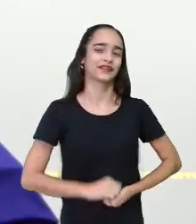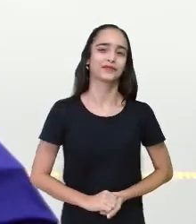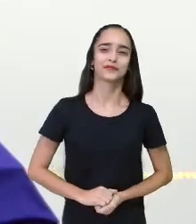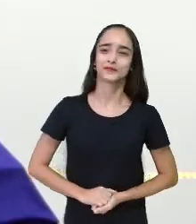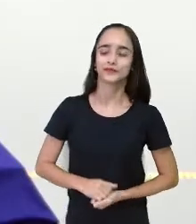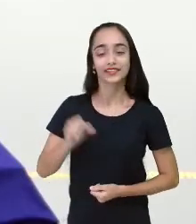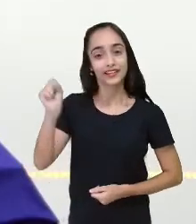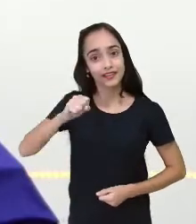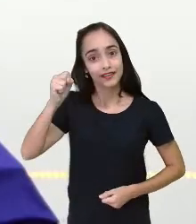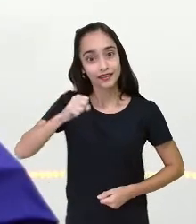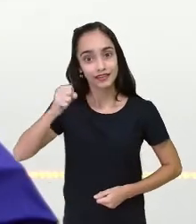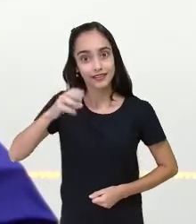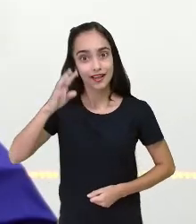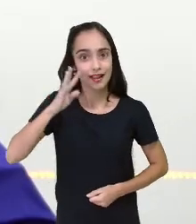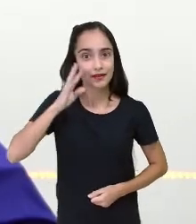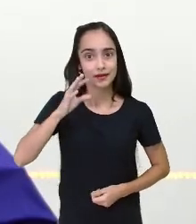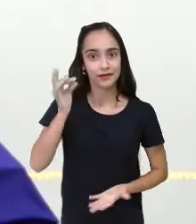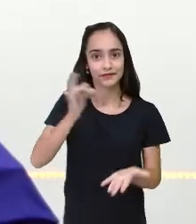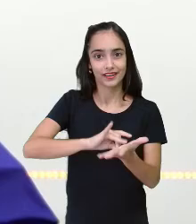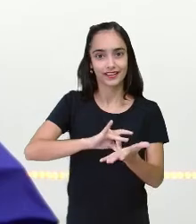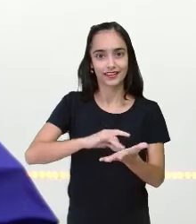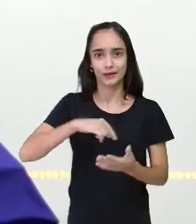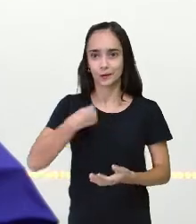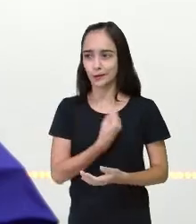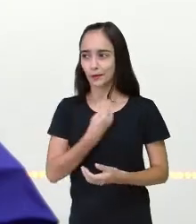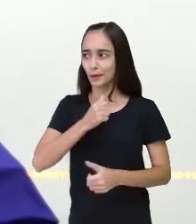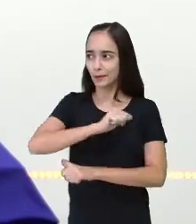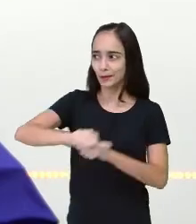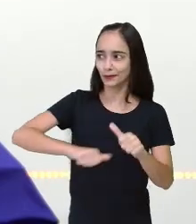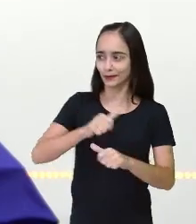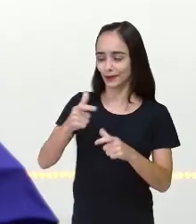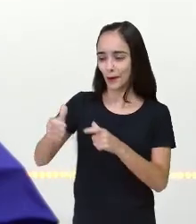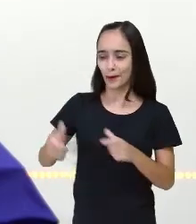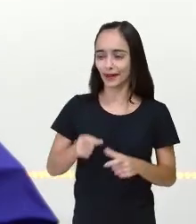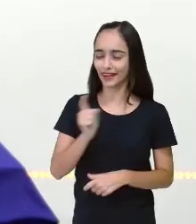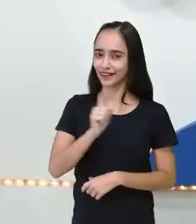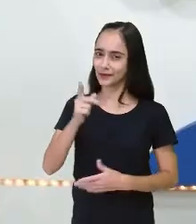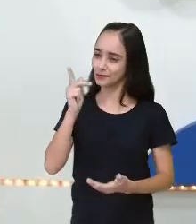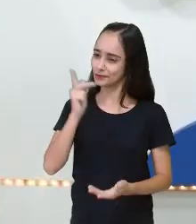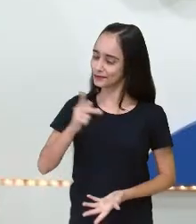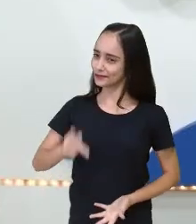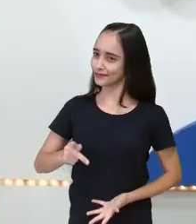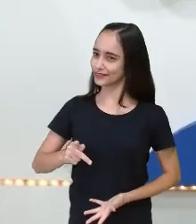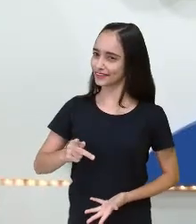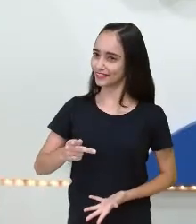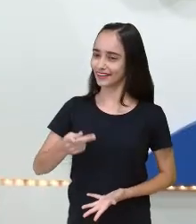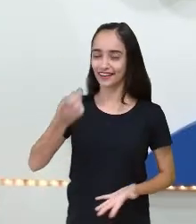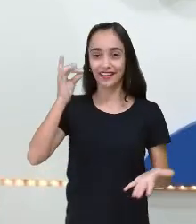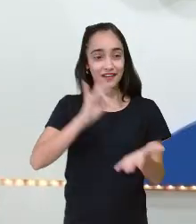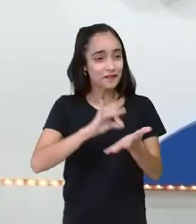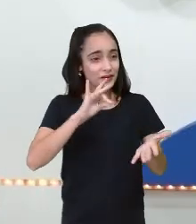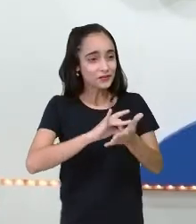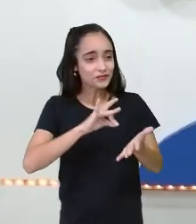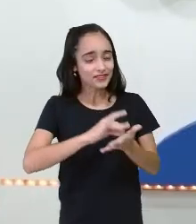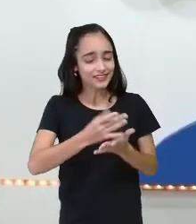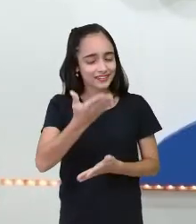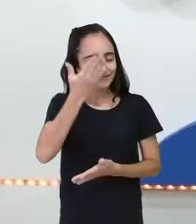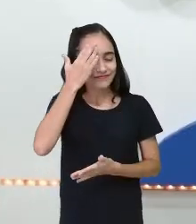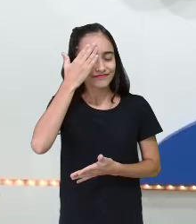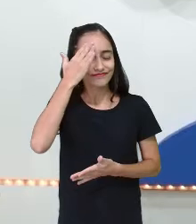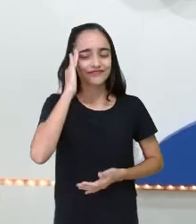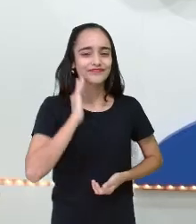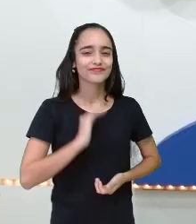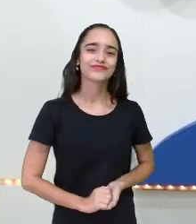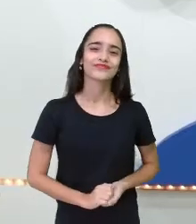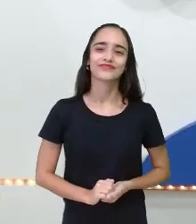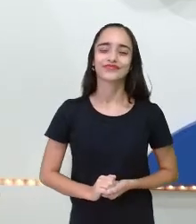Vai ser sim, não, a gente não trocou de lugar não, professora. Ah, verdade. É o costume. É o costume. E